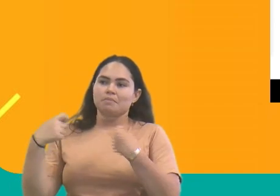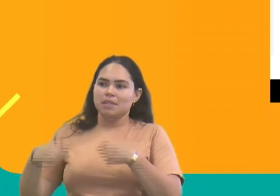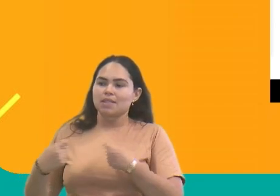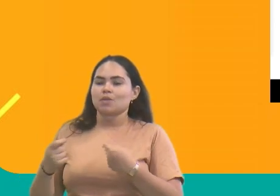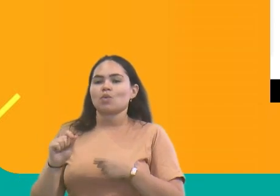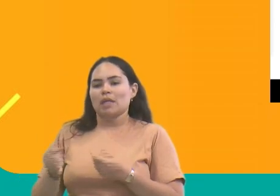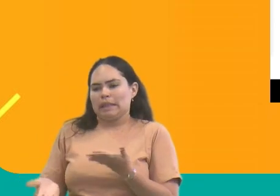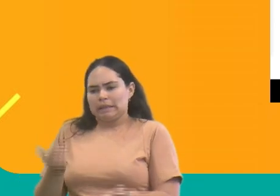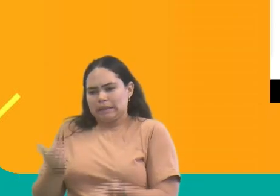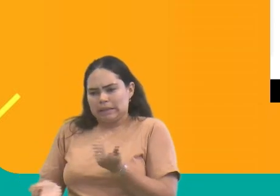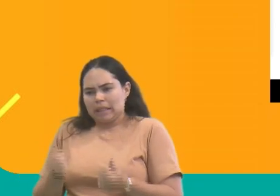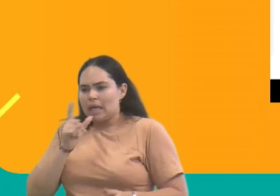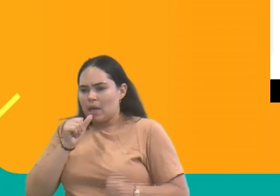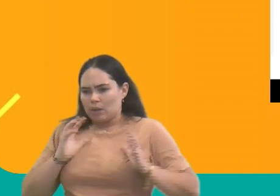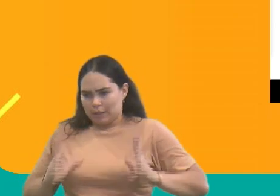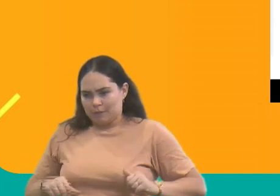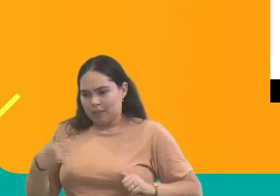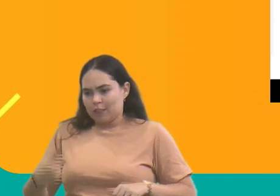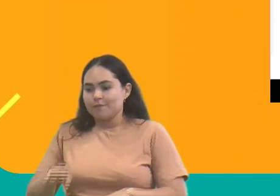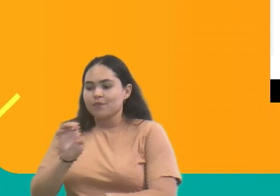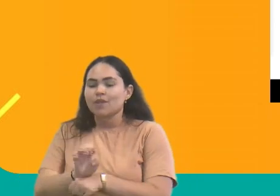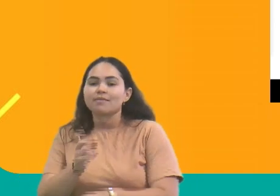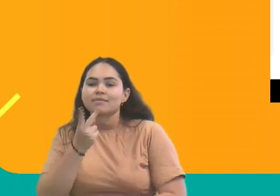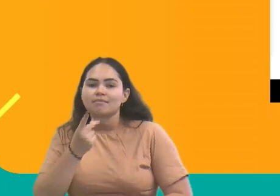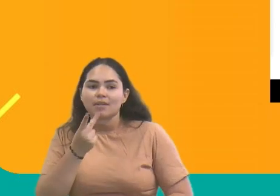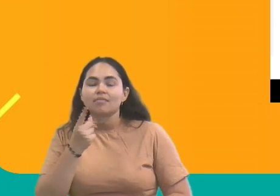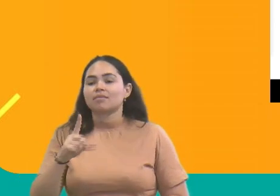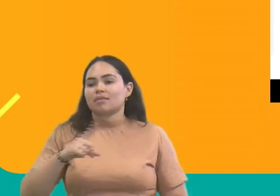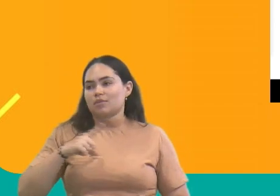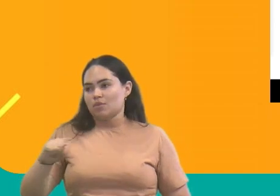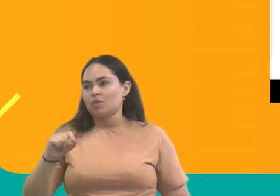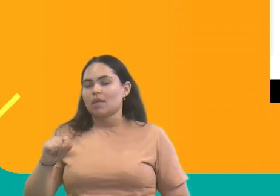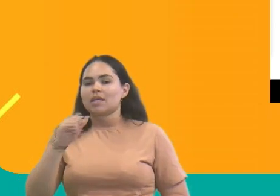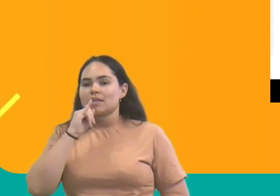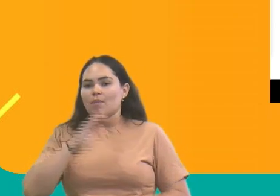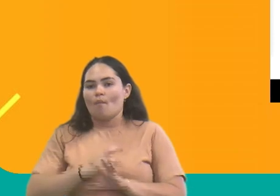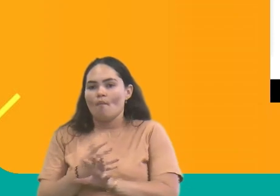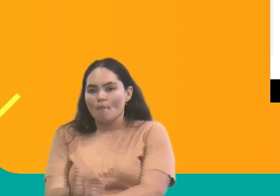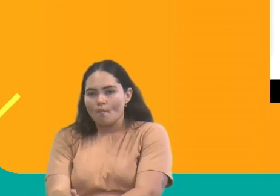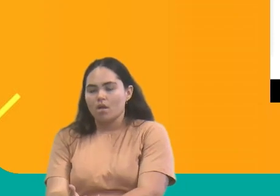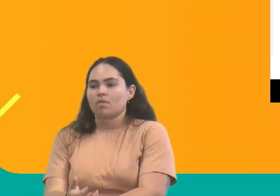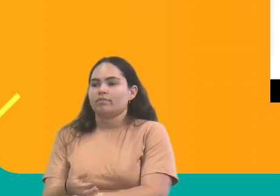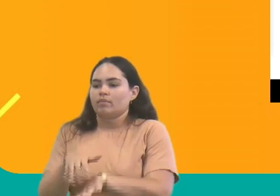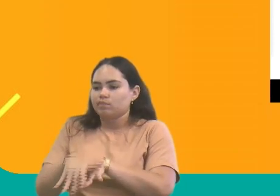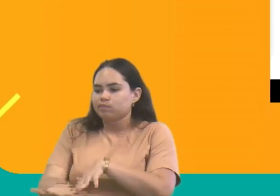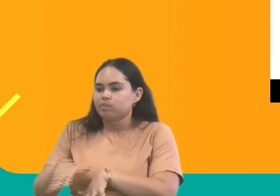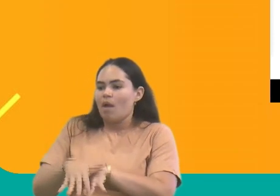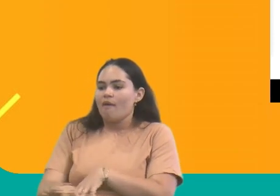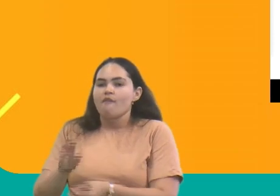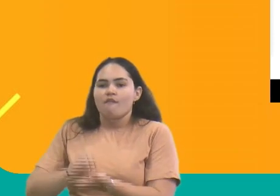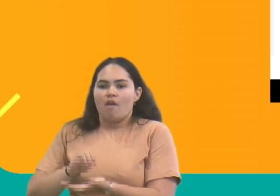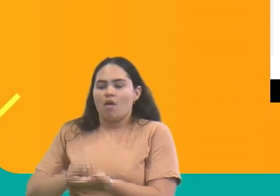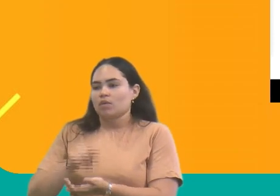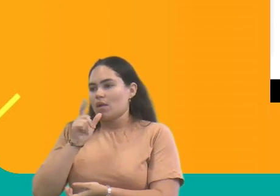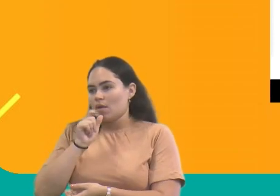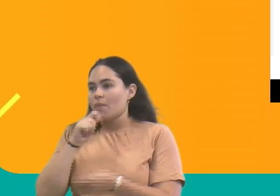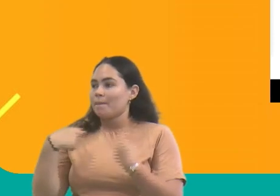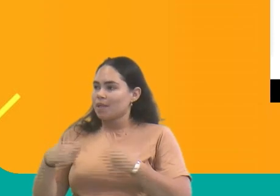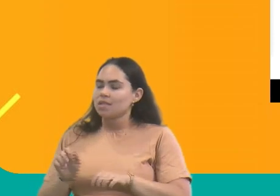da água, principalmente no estado do Ceará, em que nós temos uma certa escassez hídrica, nós temos que